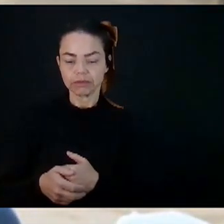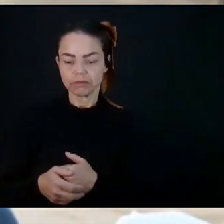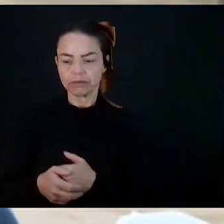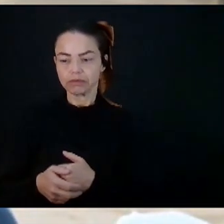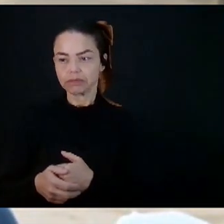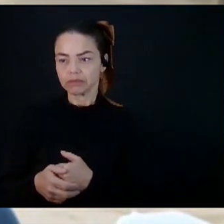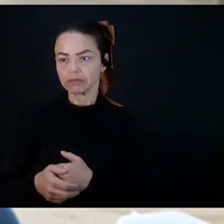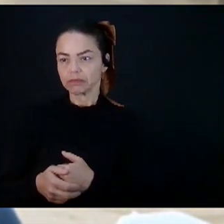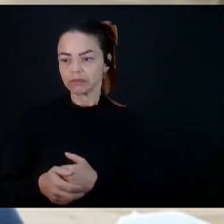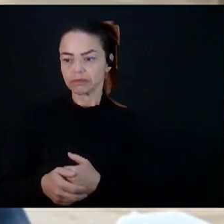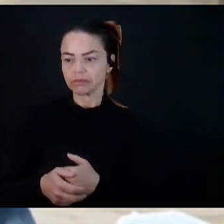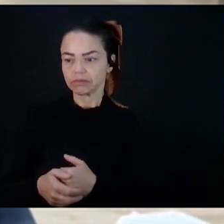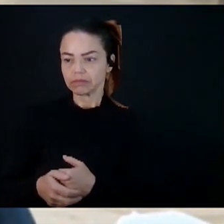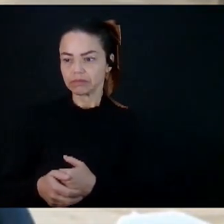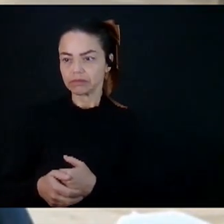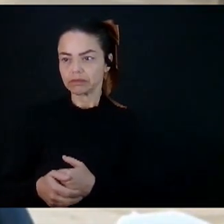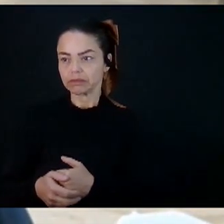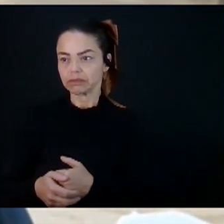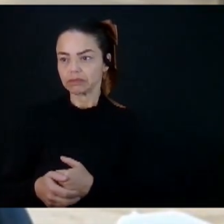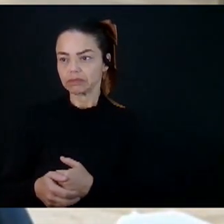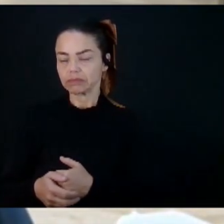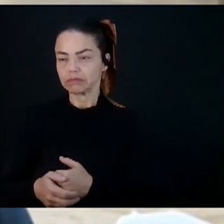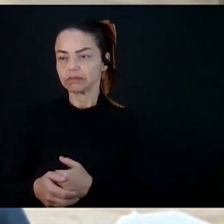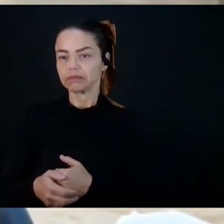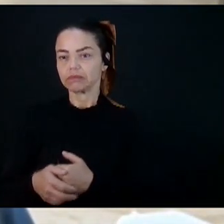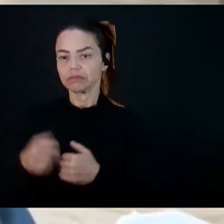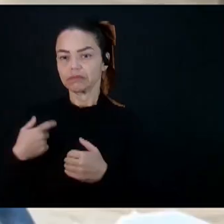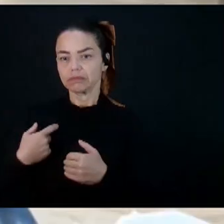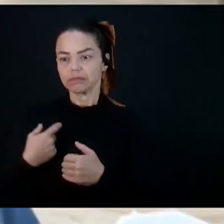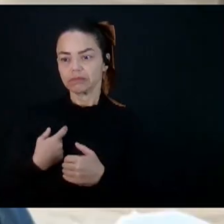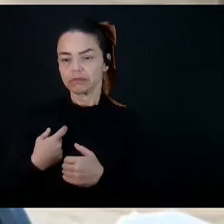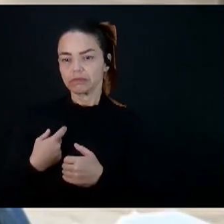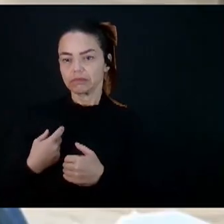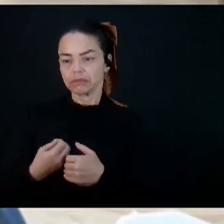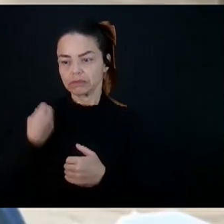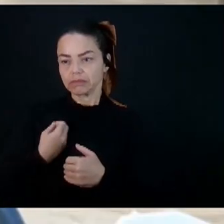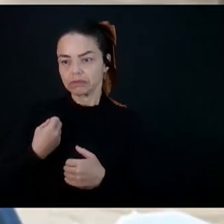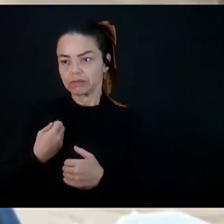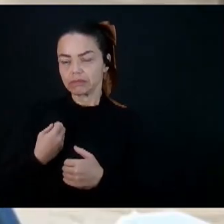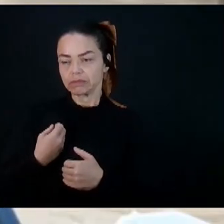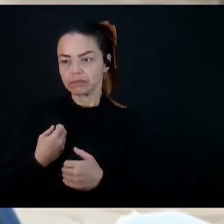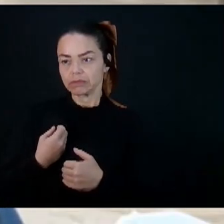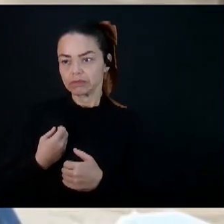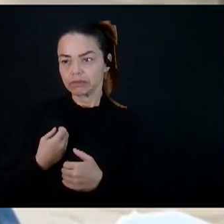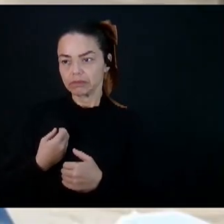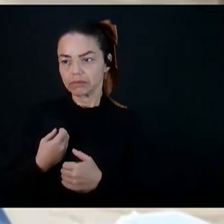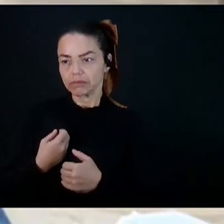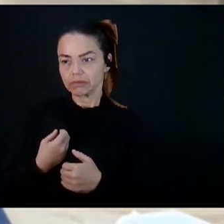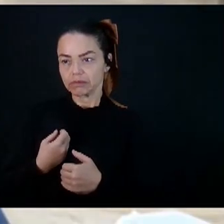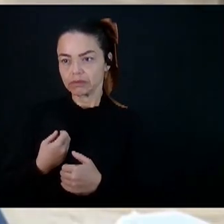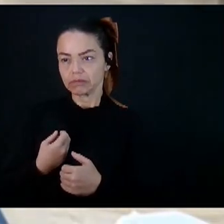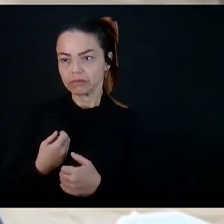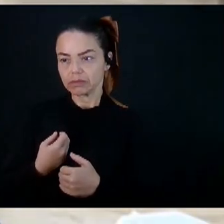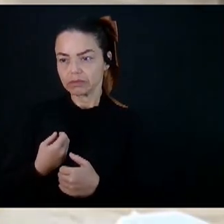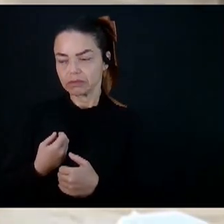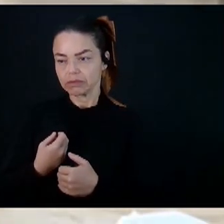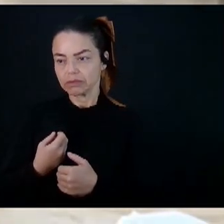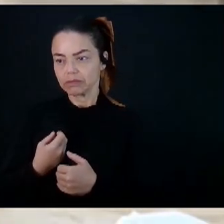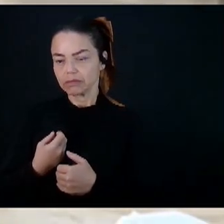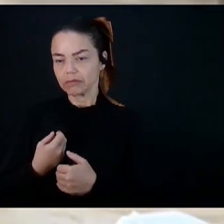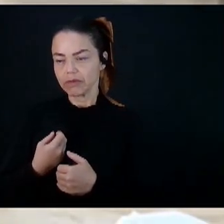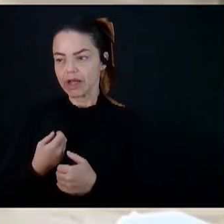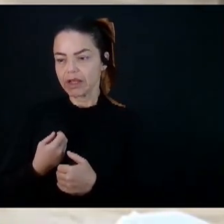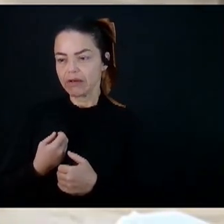vê por defesa mesmo. Então, quando a gente vai para a psicoterapia, a gente consegue